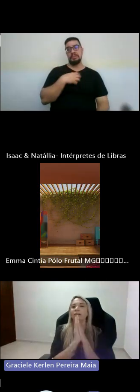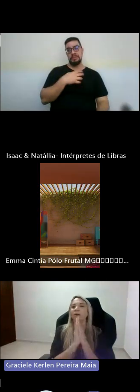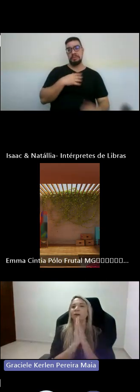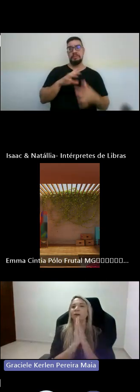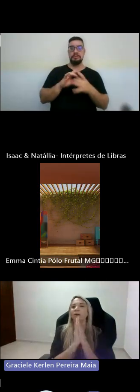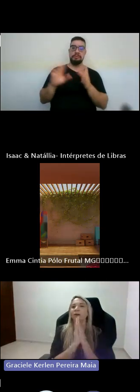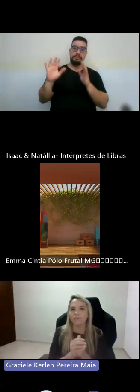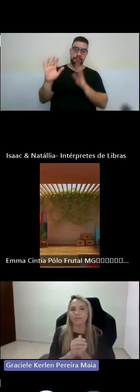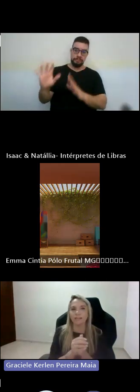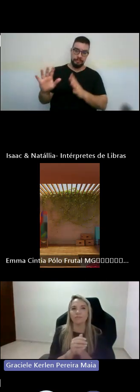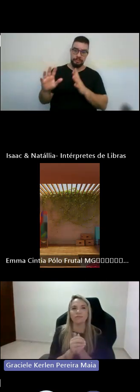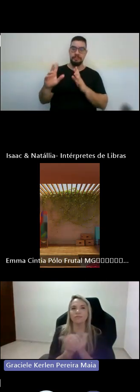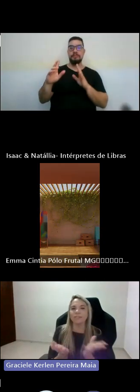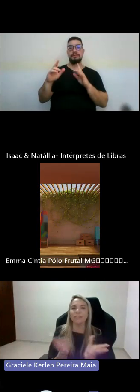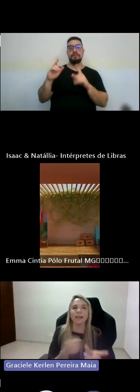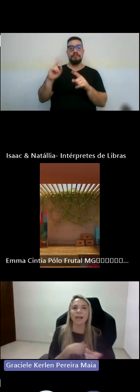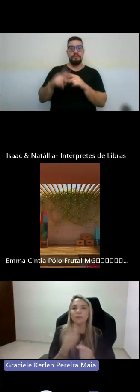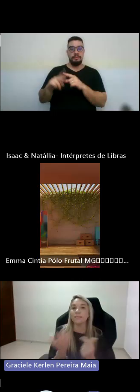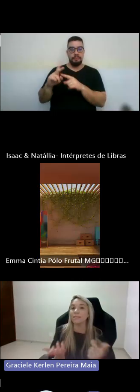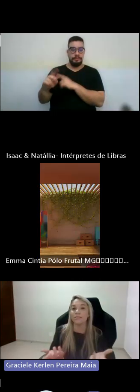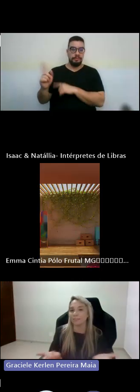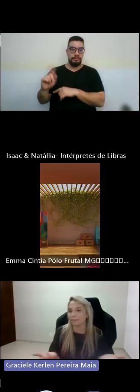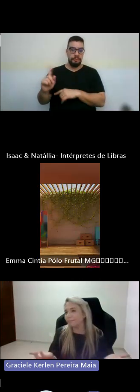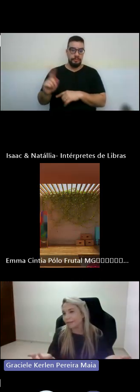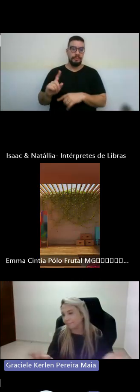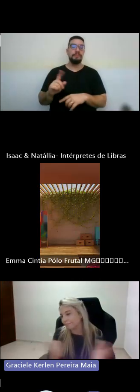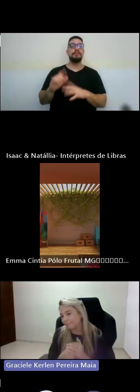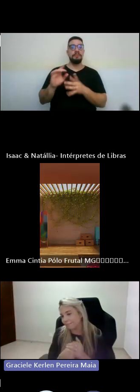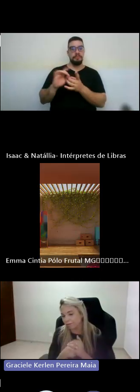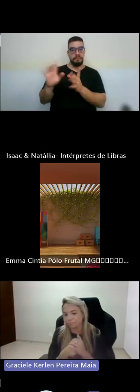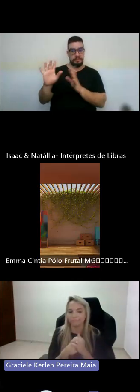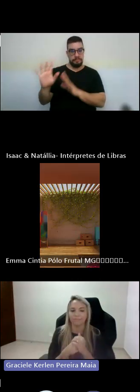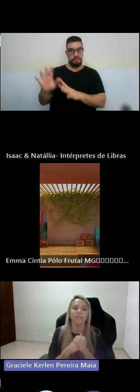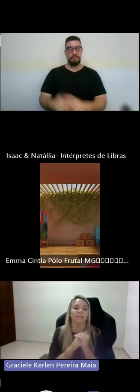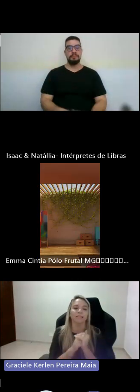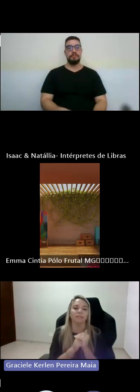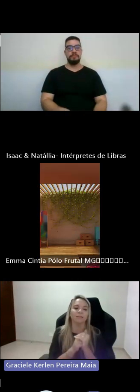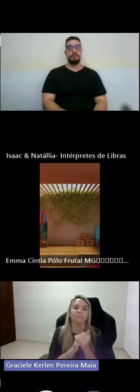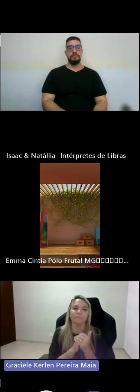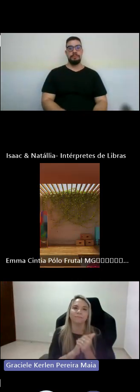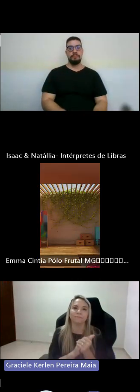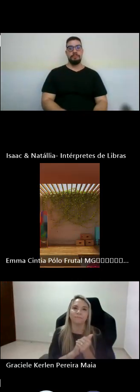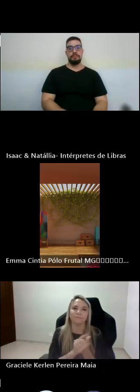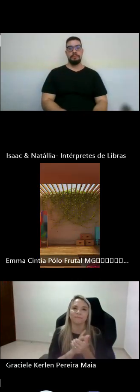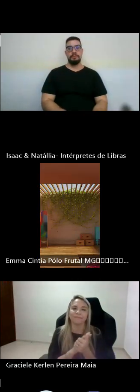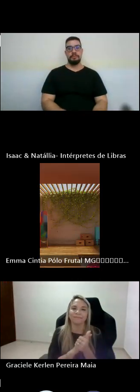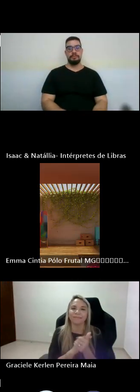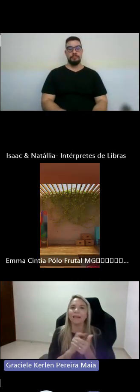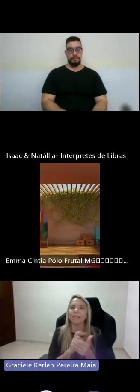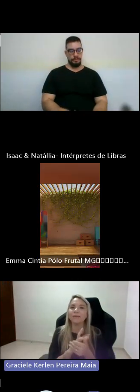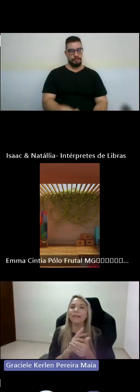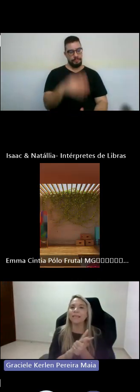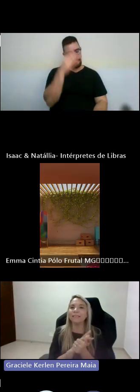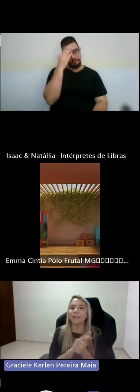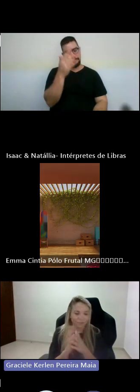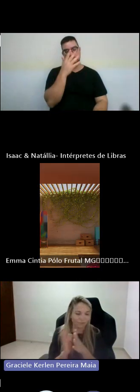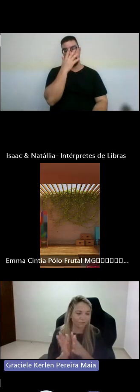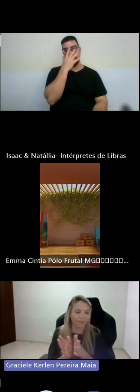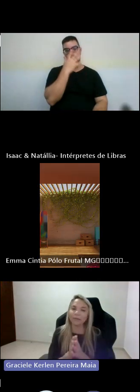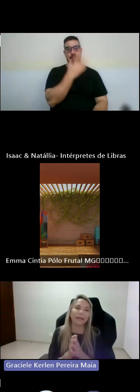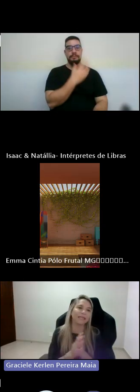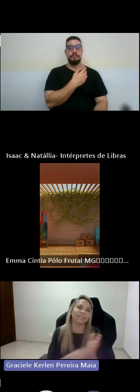fazer, não vamos de jeito nenhum desconsiderar que não existe, né? Então, isso aí. Obrigada, Graça. A língua é linda,